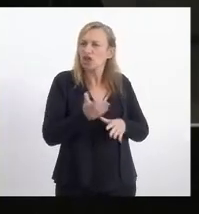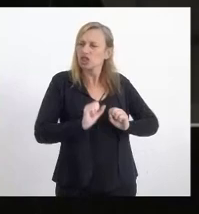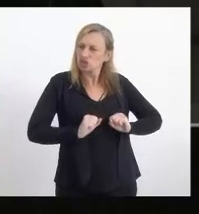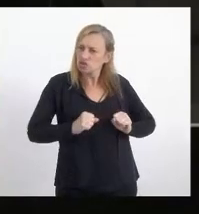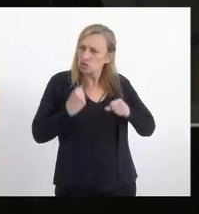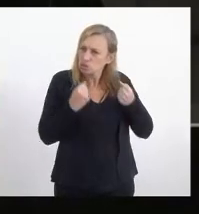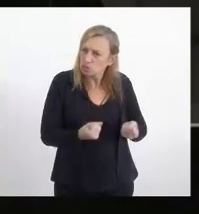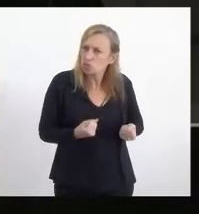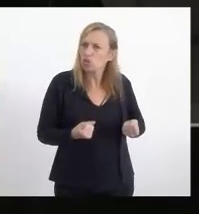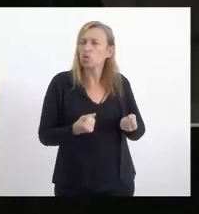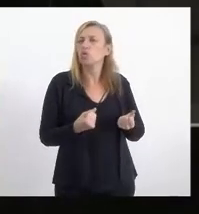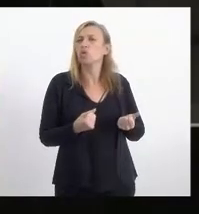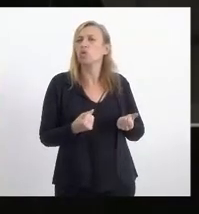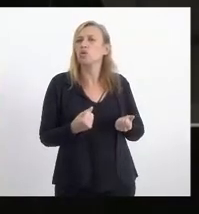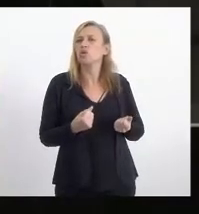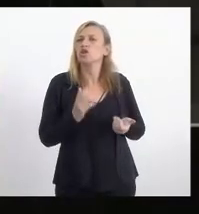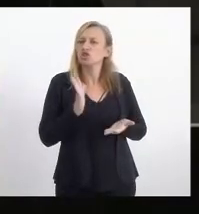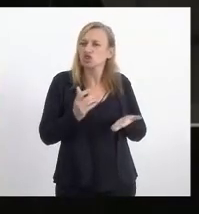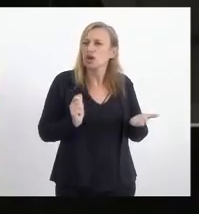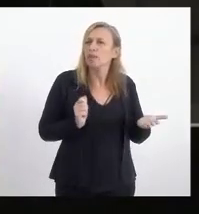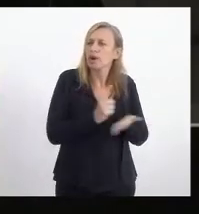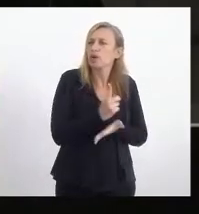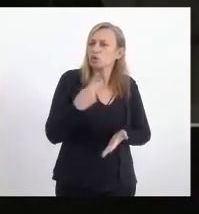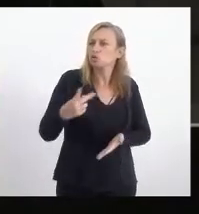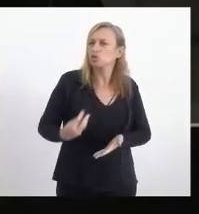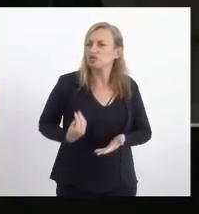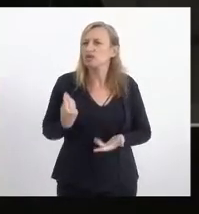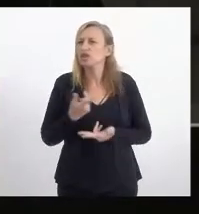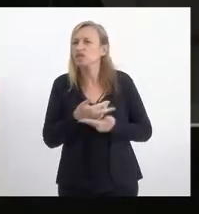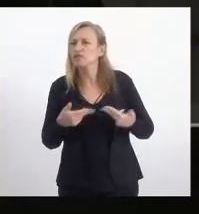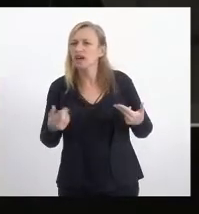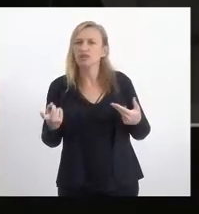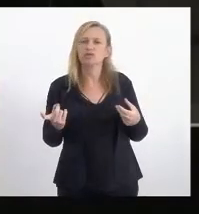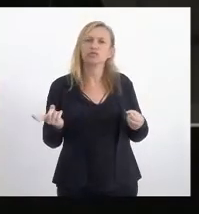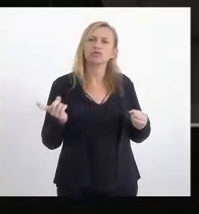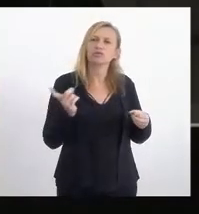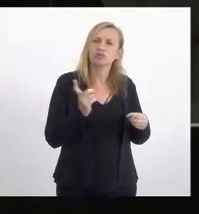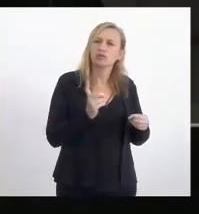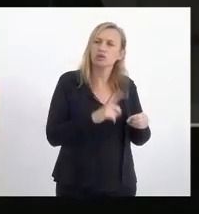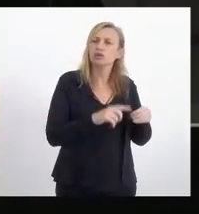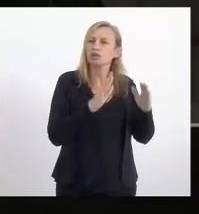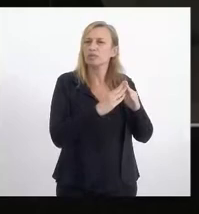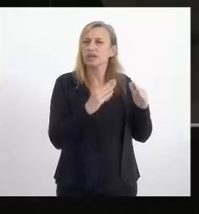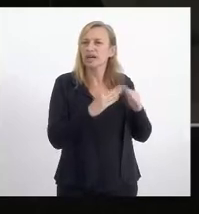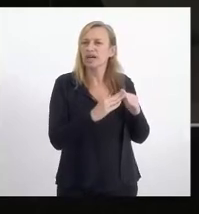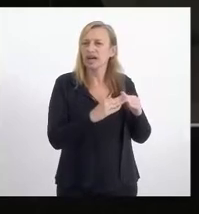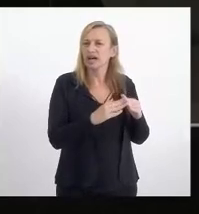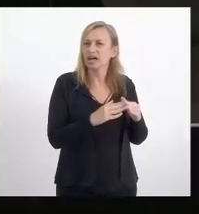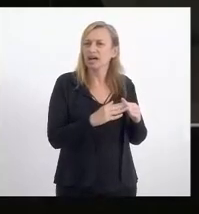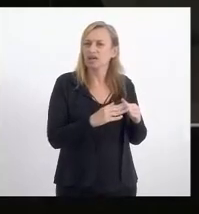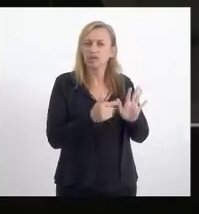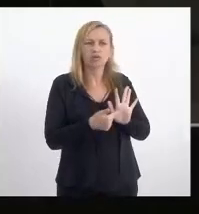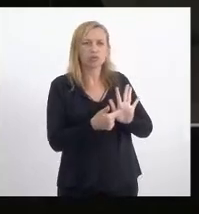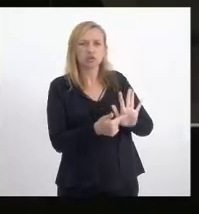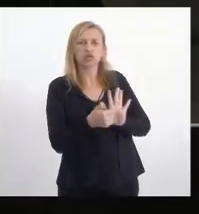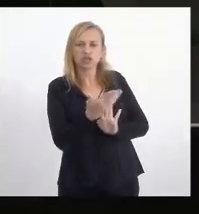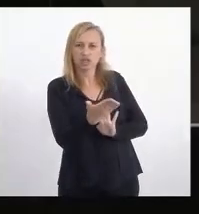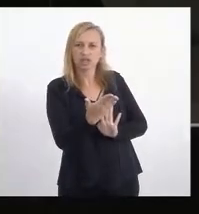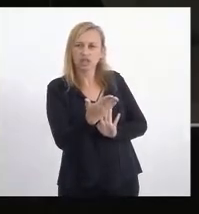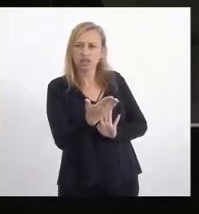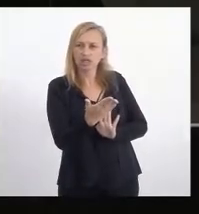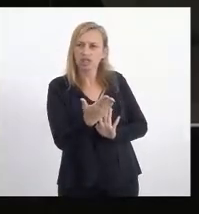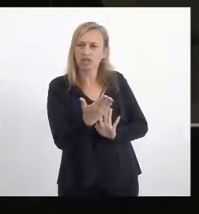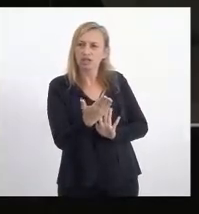seu esforço já já pagou para sua vida muito vão para casa totalmente sequelados como foi mostrado aqui